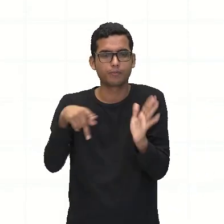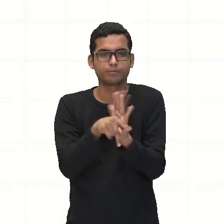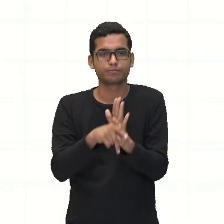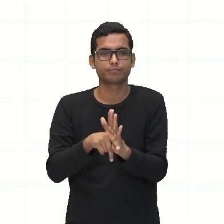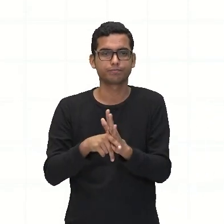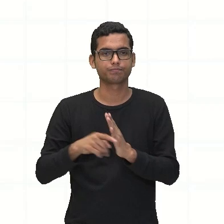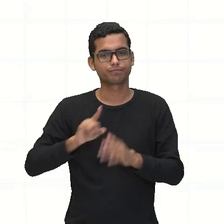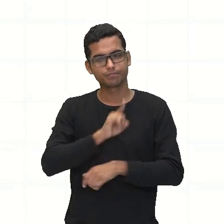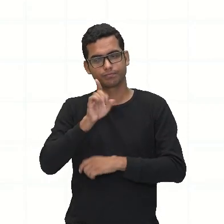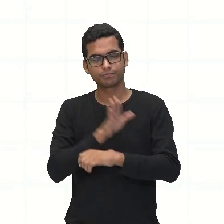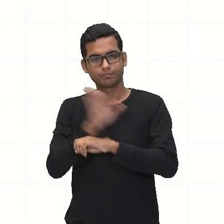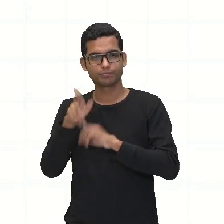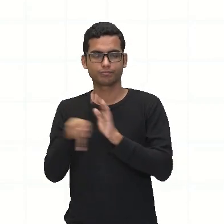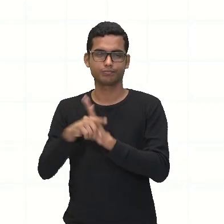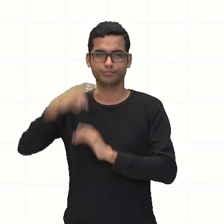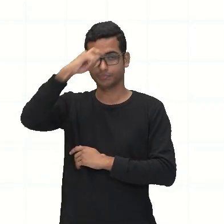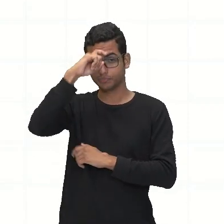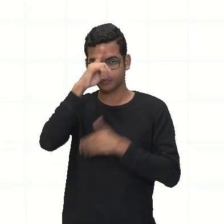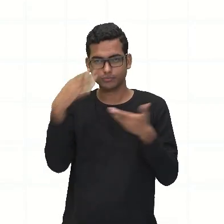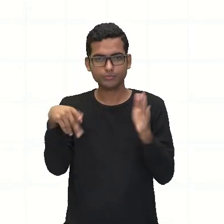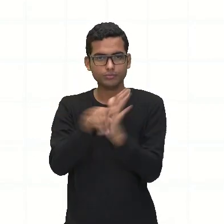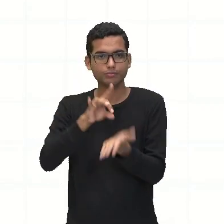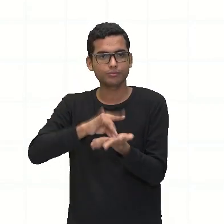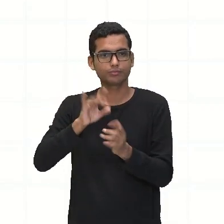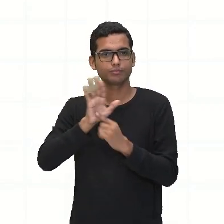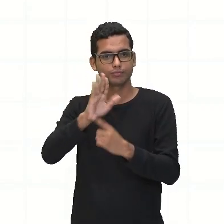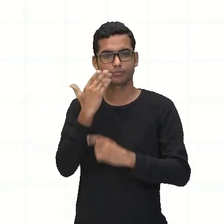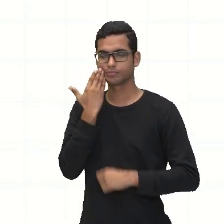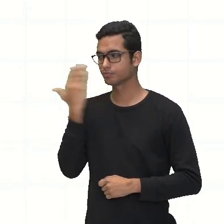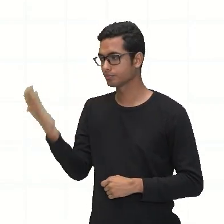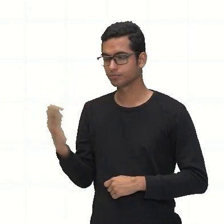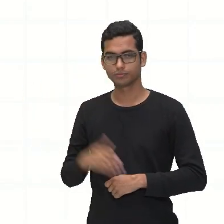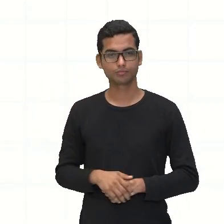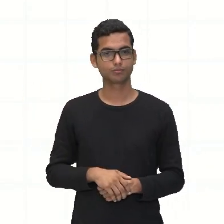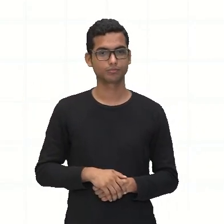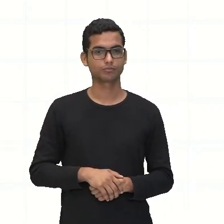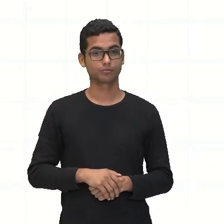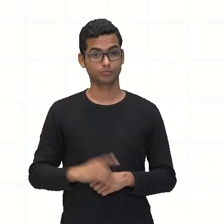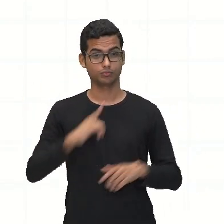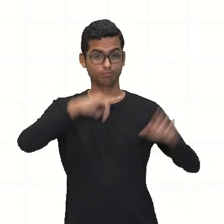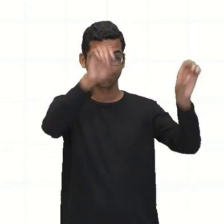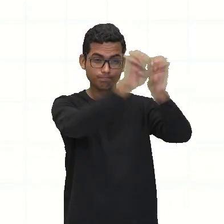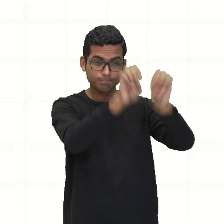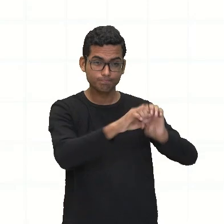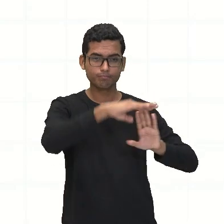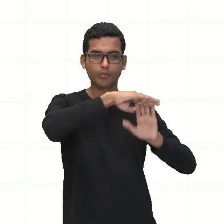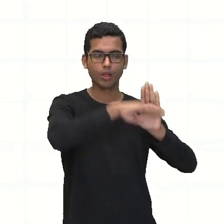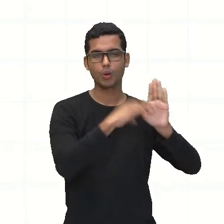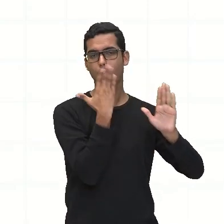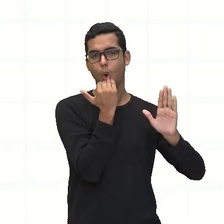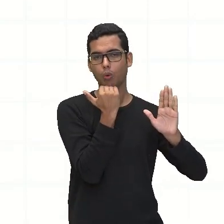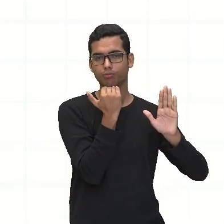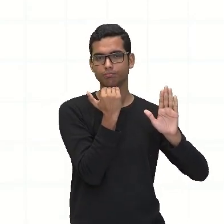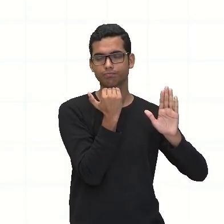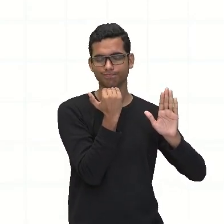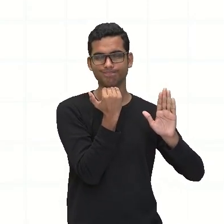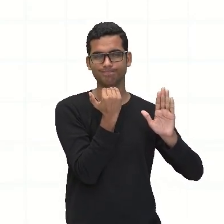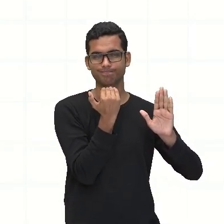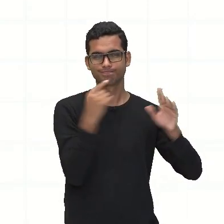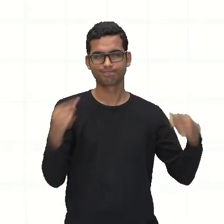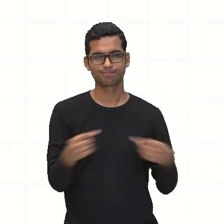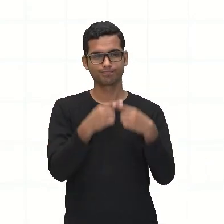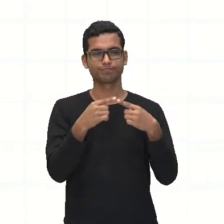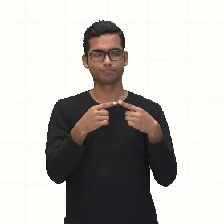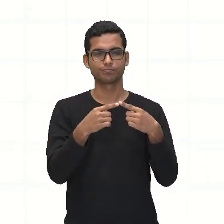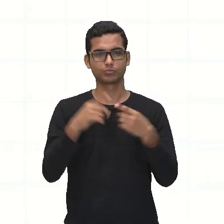composição incomum, né? Por quê? Porque segue a estrutura de uma receita culinária, né?